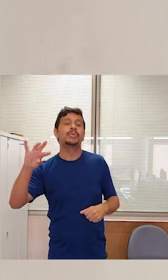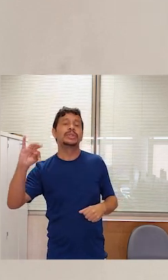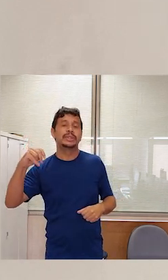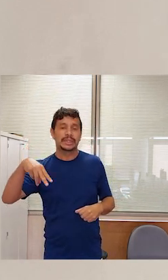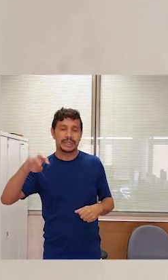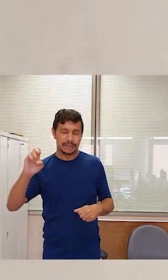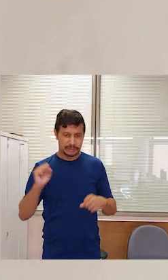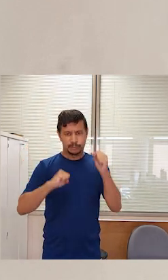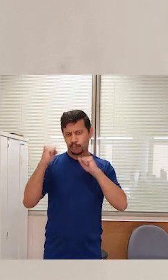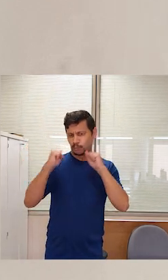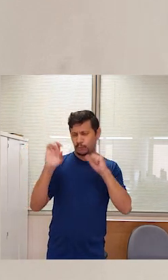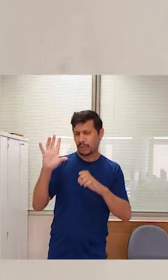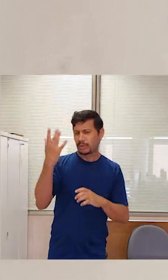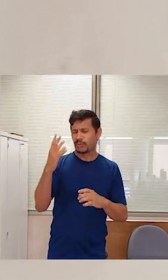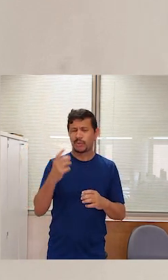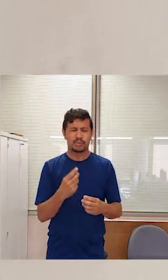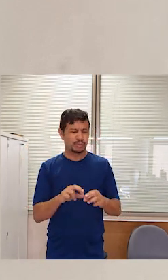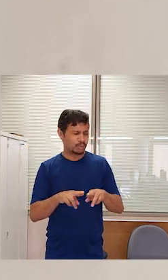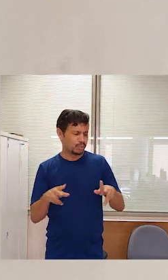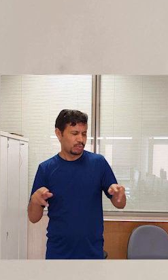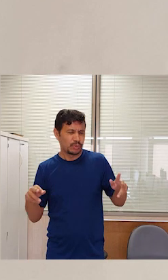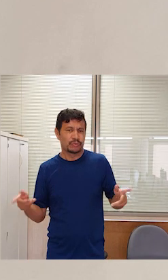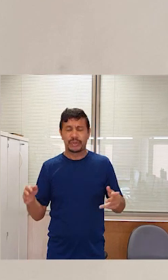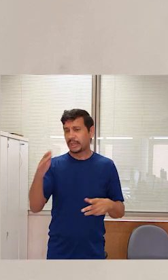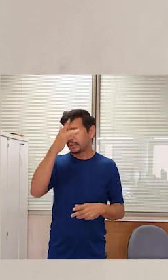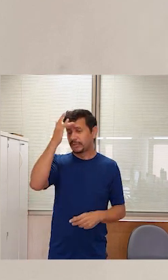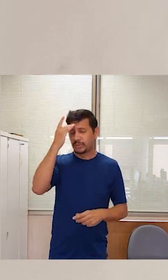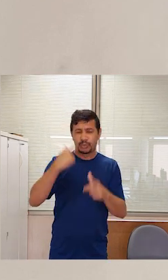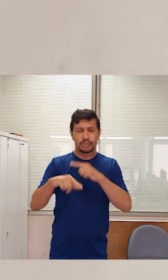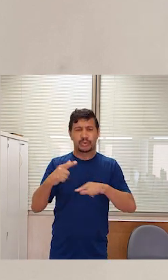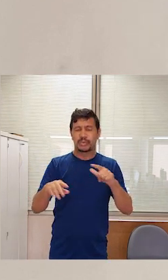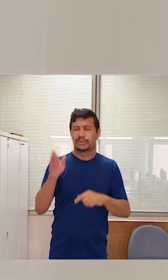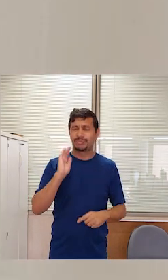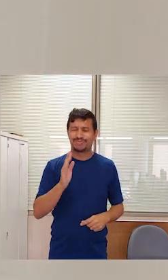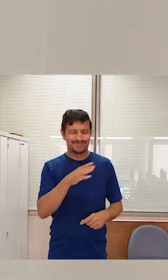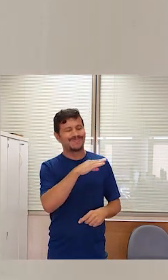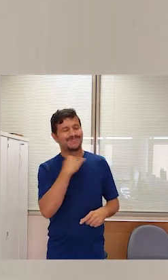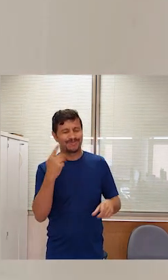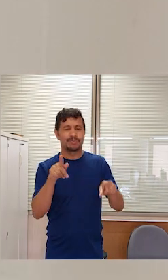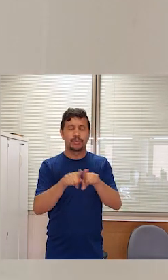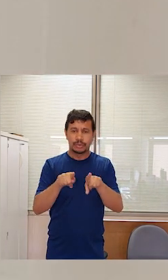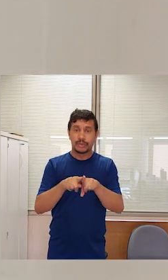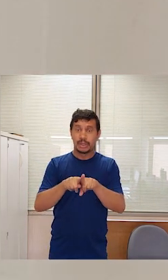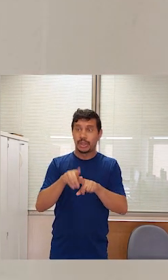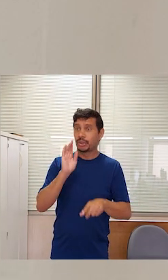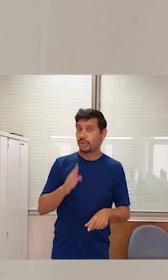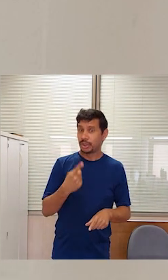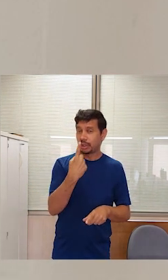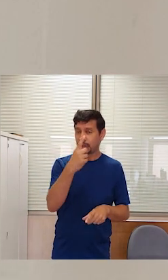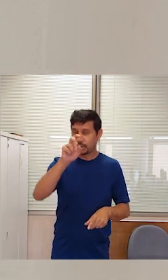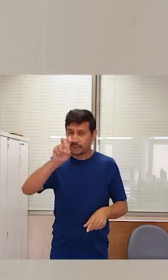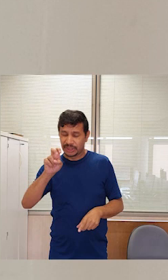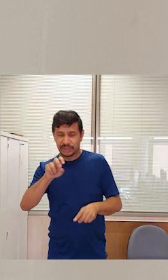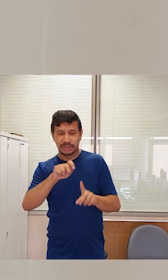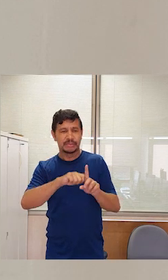vitimou dezenas de trabalhadores, dos quais 9 foram vítimas fatais. Já se passaram quase 15 meses e